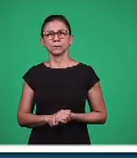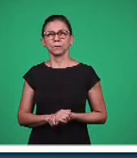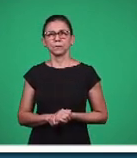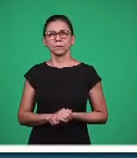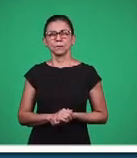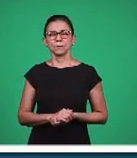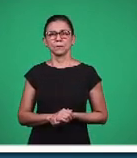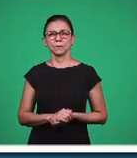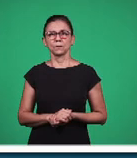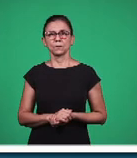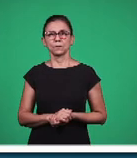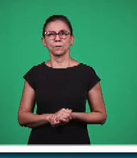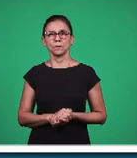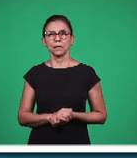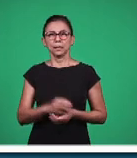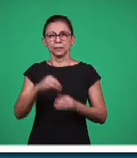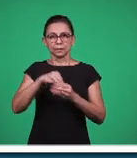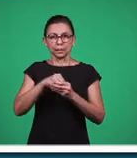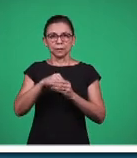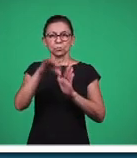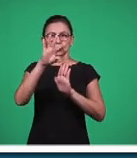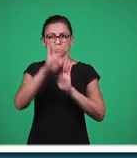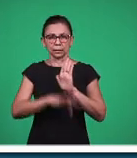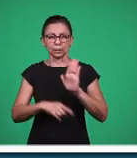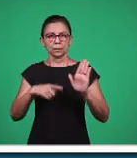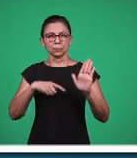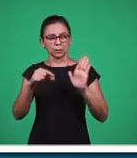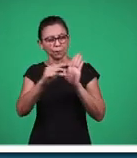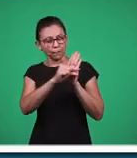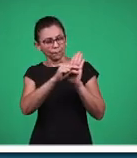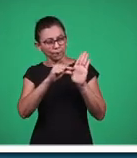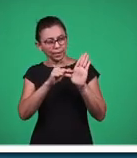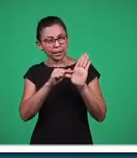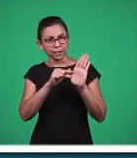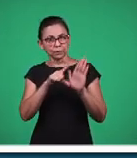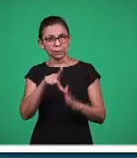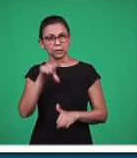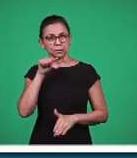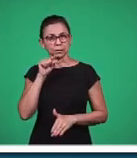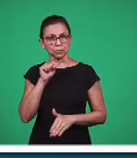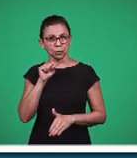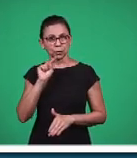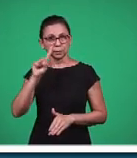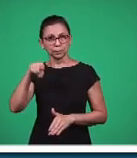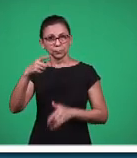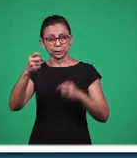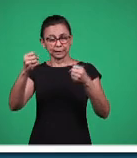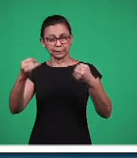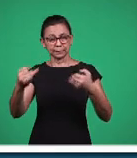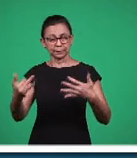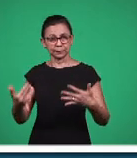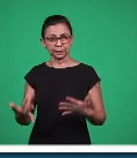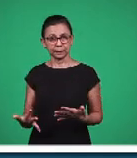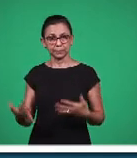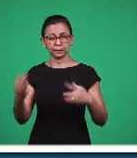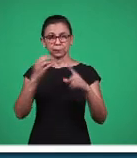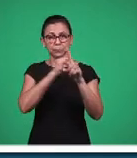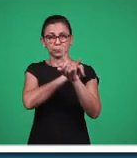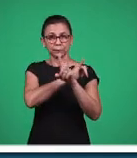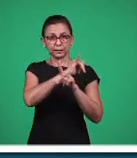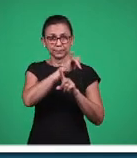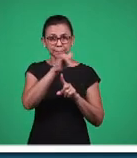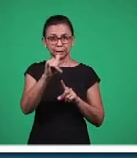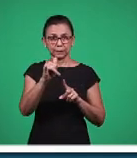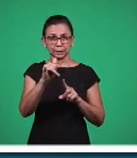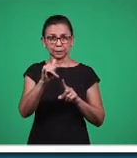texto e ainda explique com clareza o aspecto profético, resumindo com 2